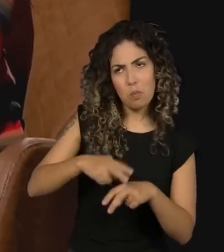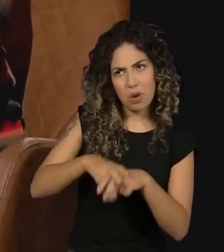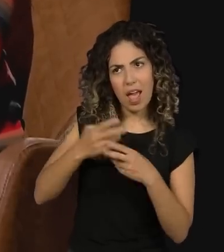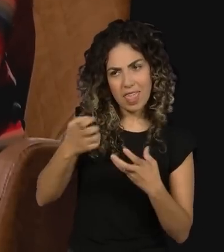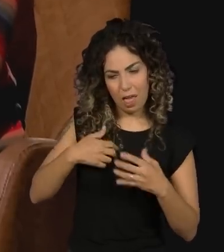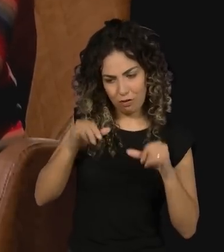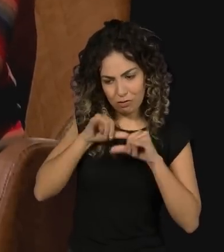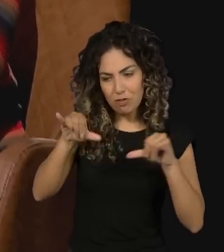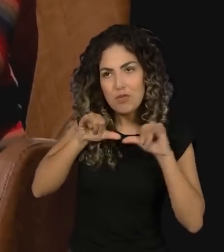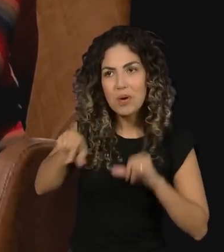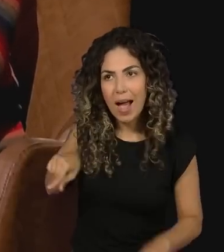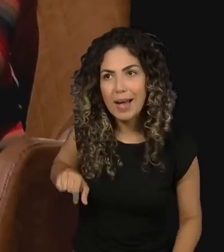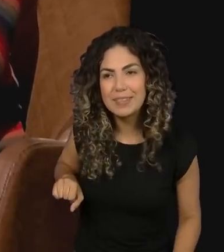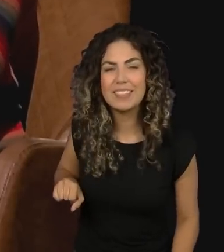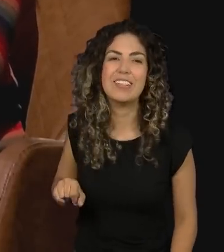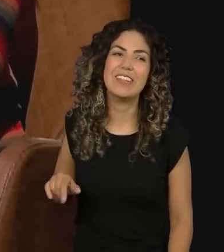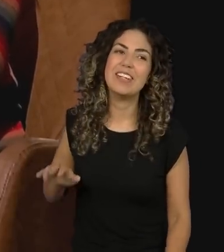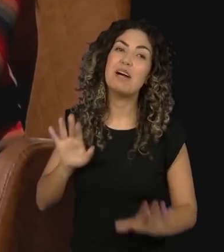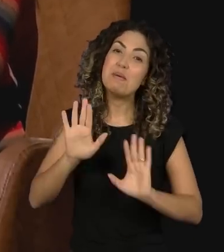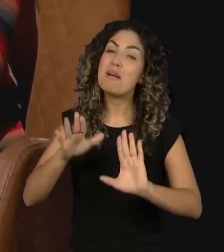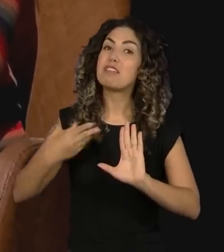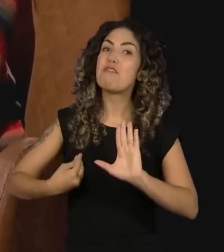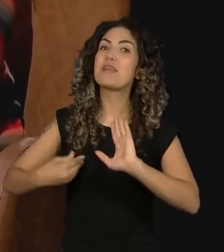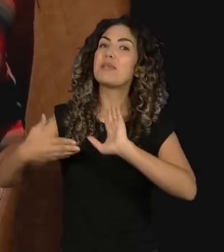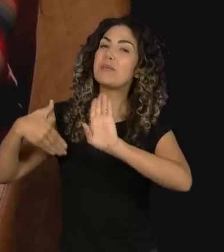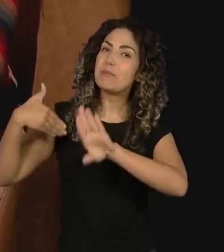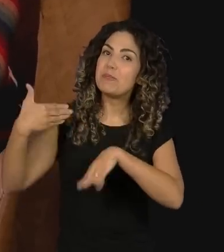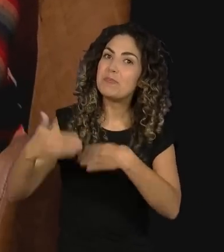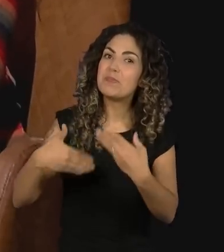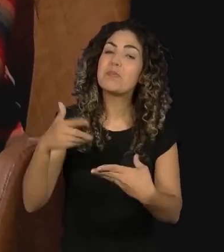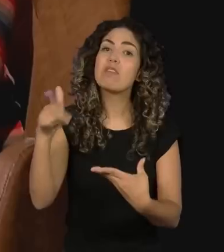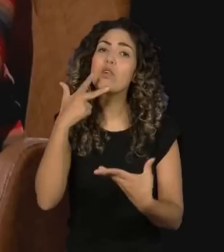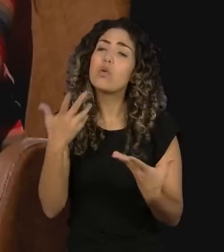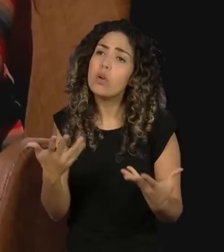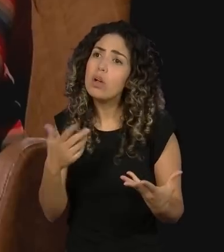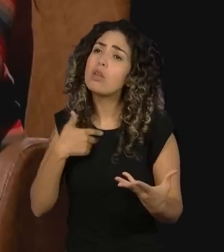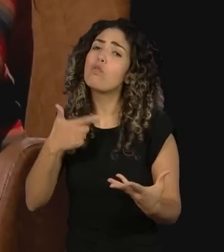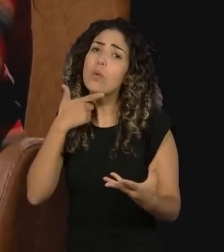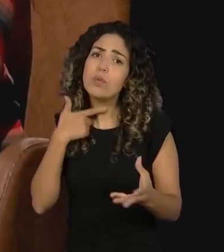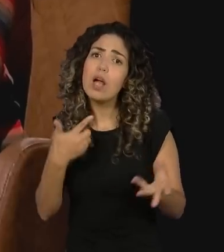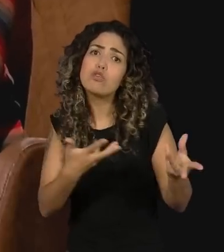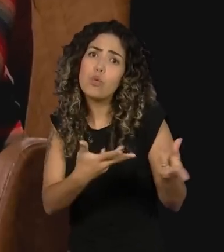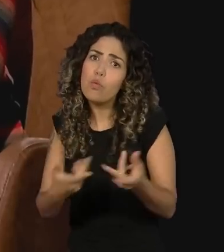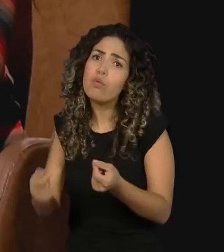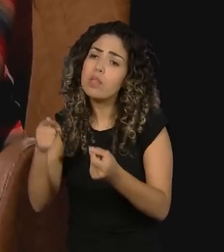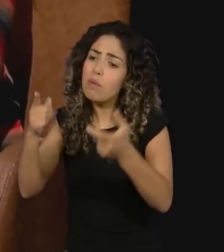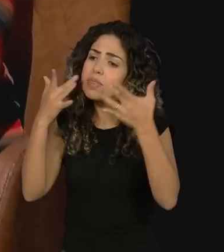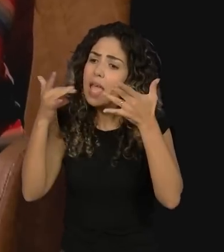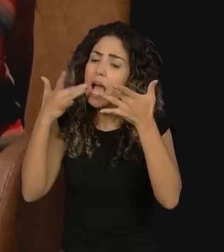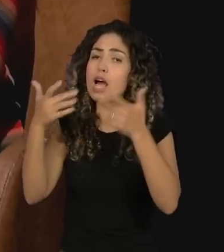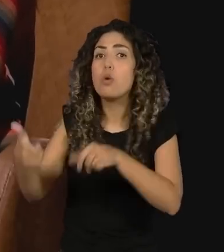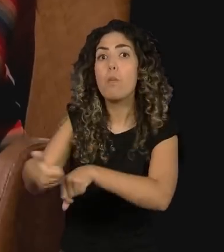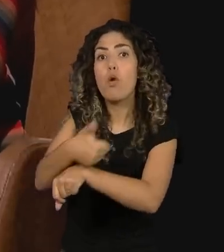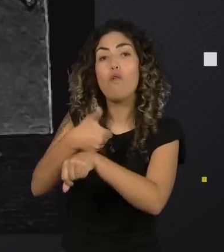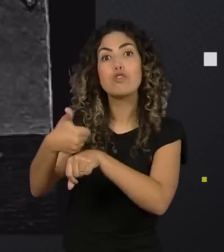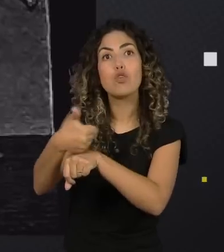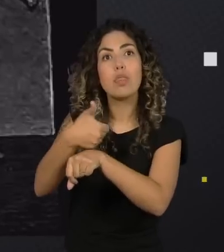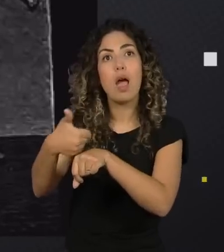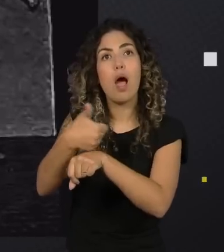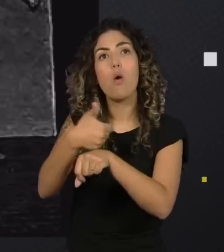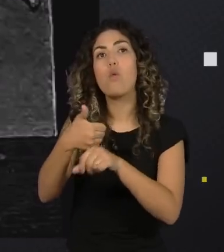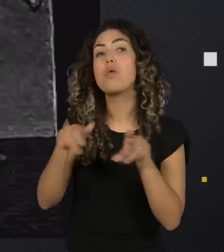Mas olha como a vida foi. Eu falei, sou, ele falou, quero te convidar para uma peça profissional chamada Porcos com Asas.